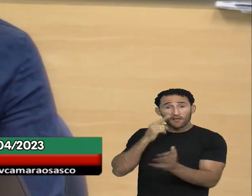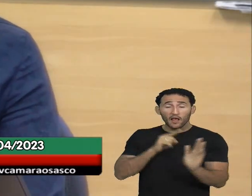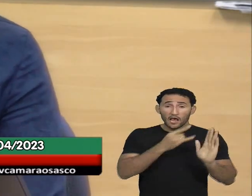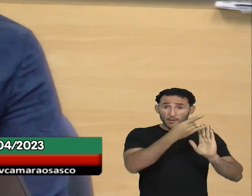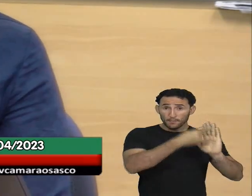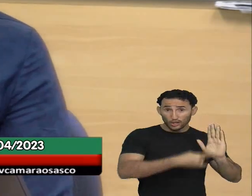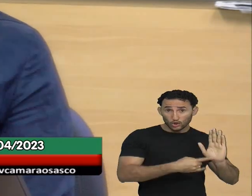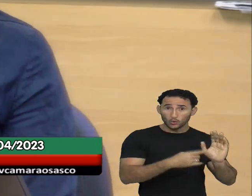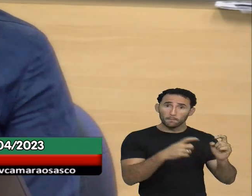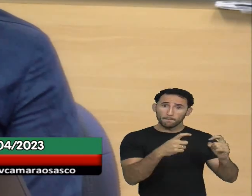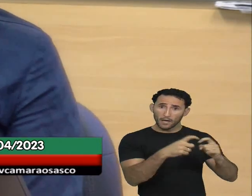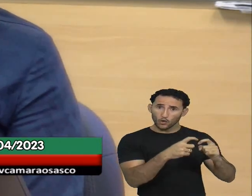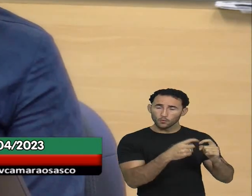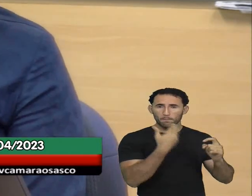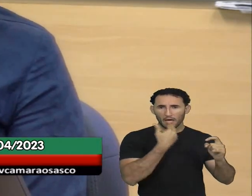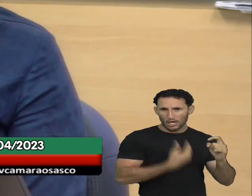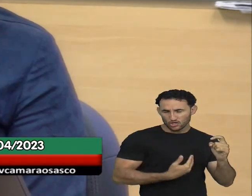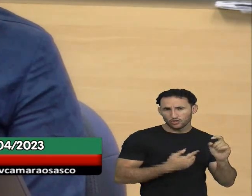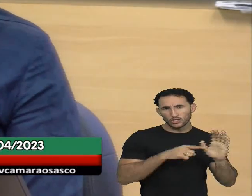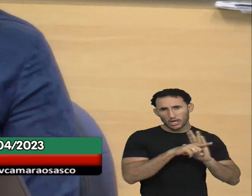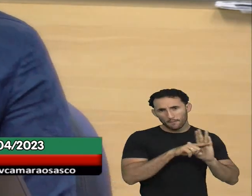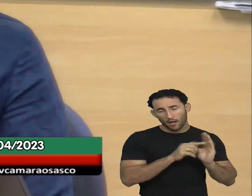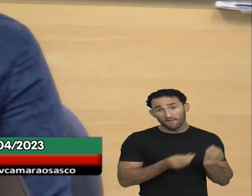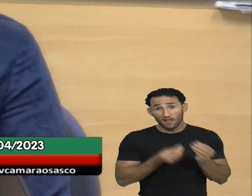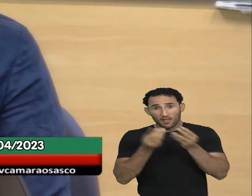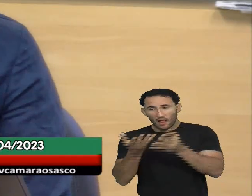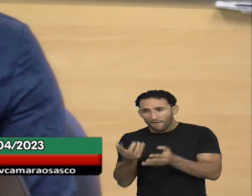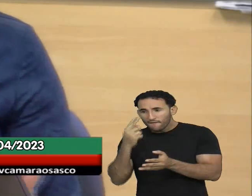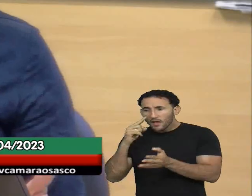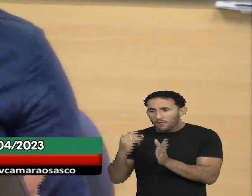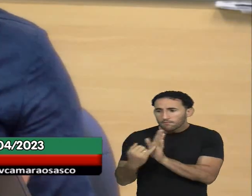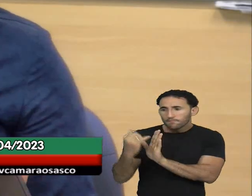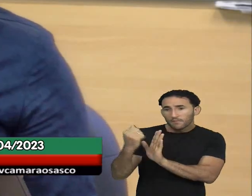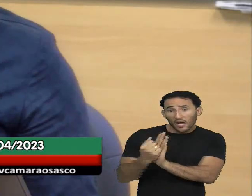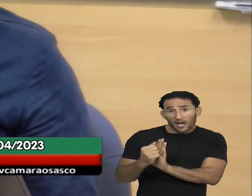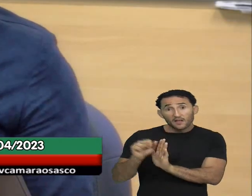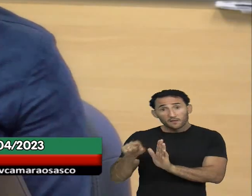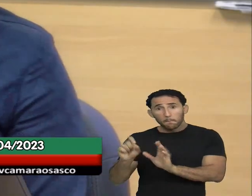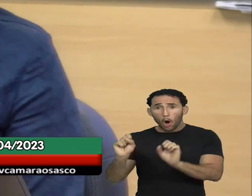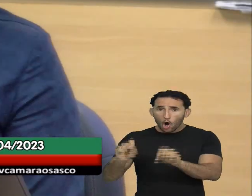hospital, nós vamos avaliar e ceder a vaga. Cedida essa vaga,